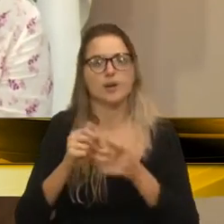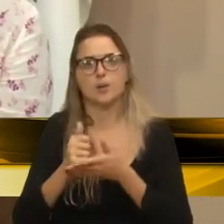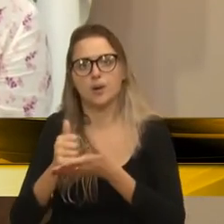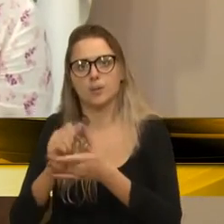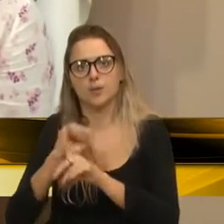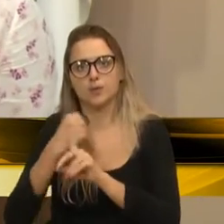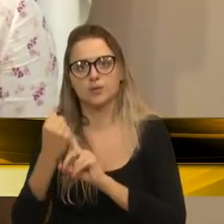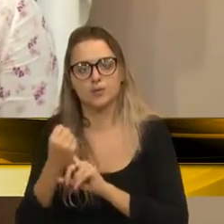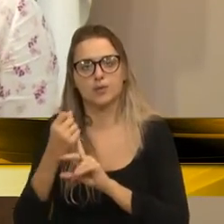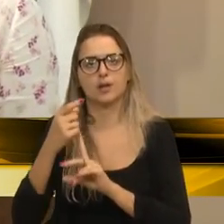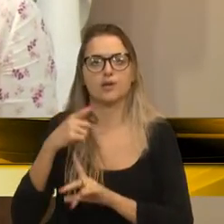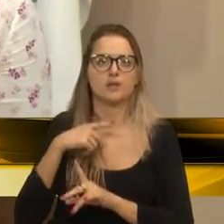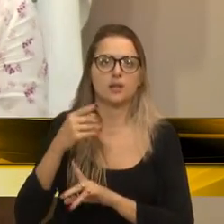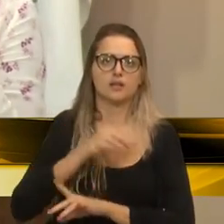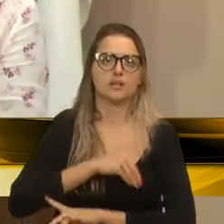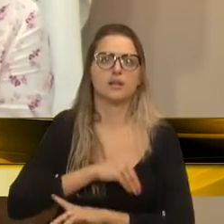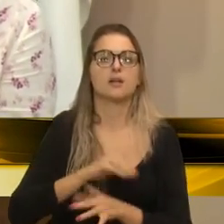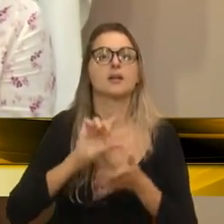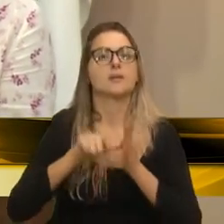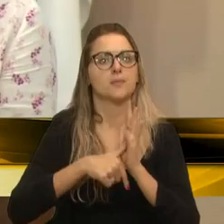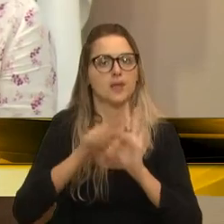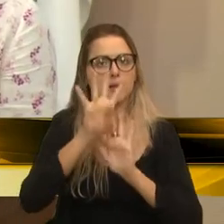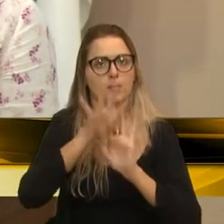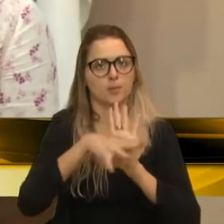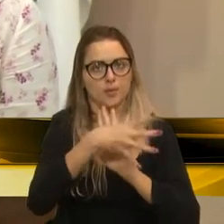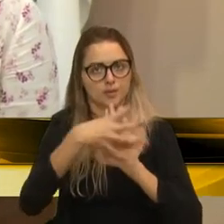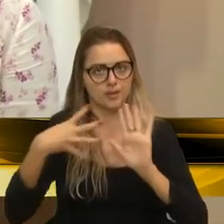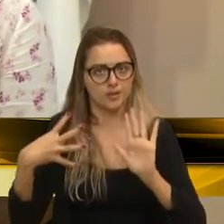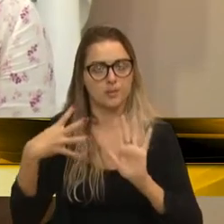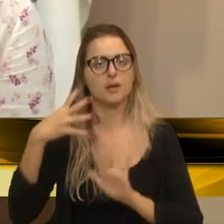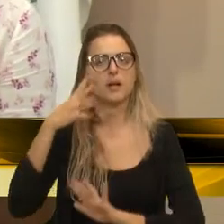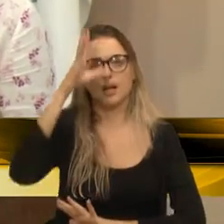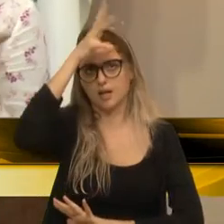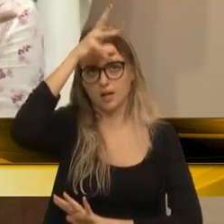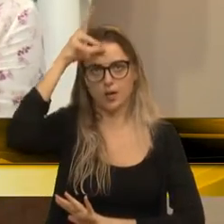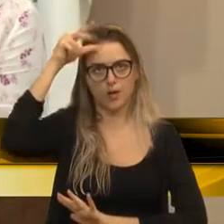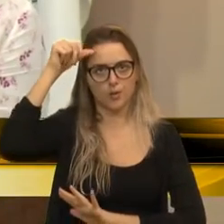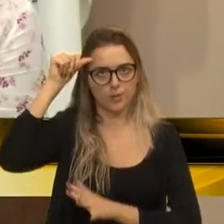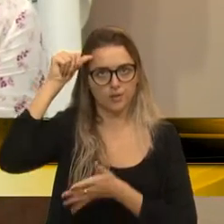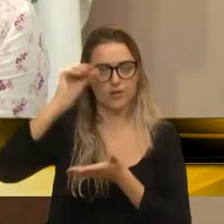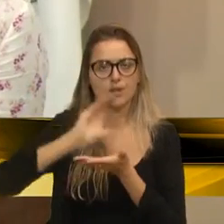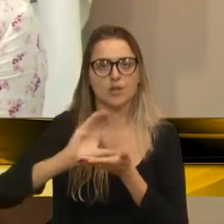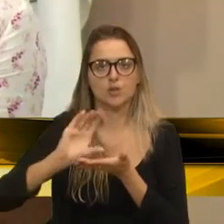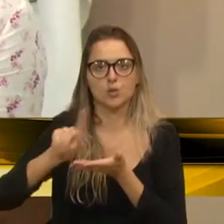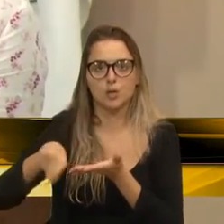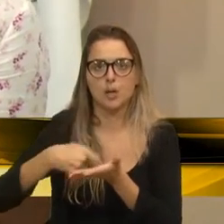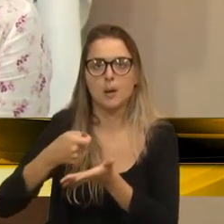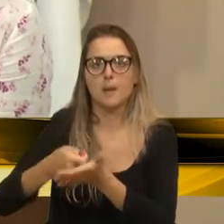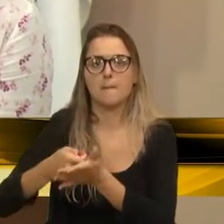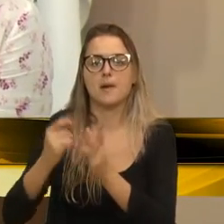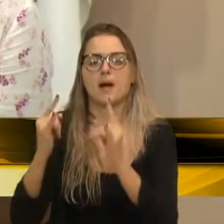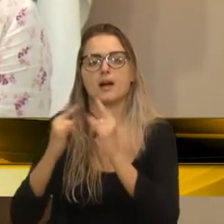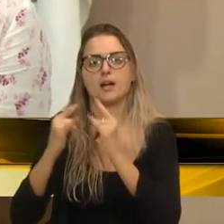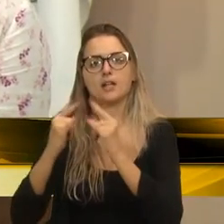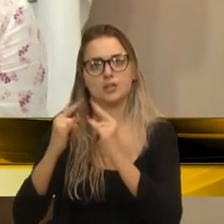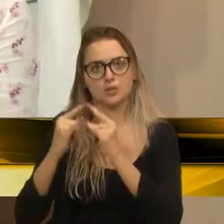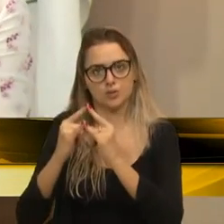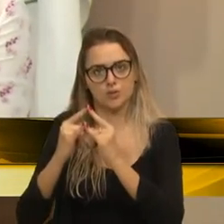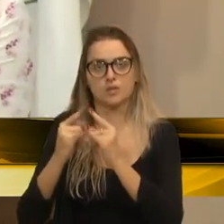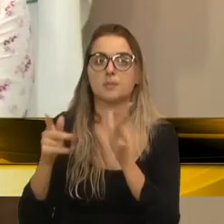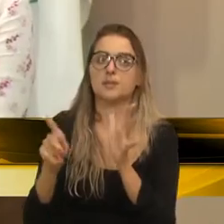ganha tanto, e, a partir dessa tabela, a Prefeitura, então, repassa o valor para as entidades conveniadas, para que